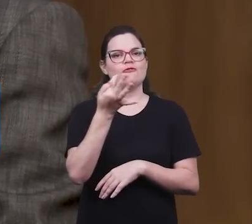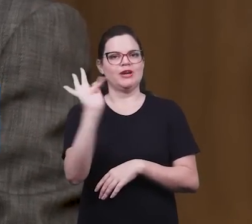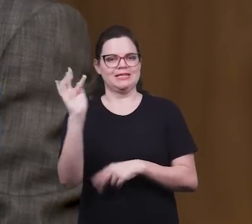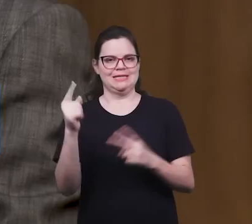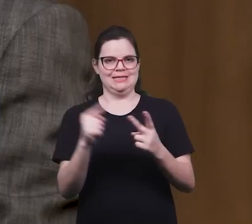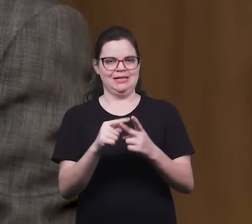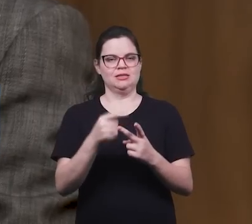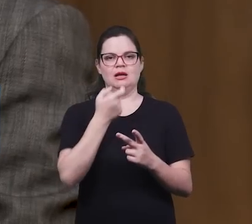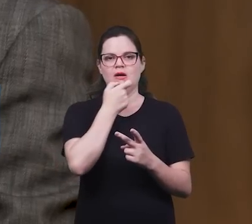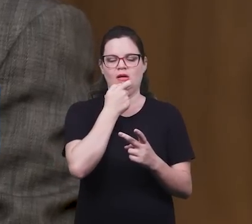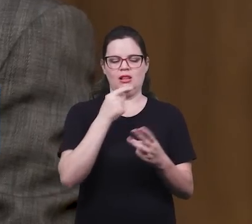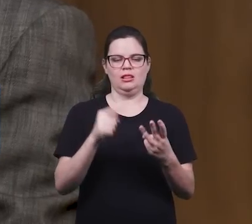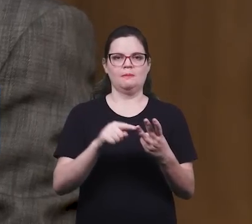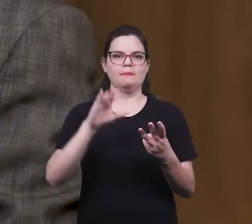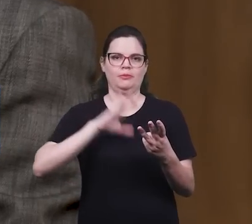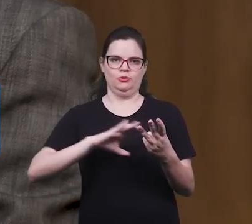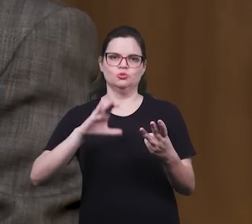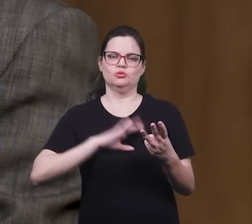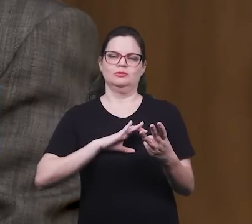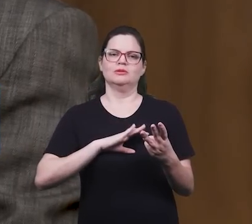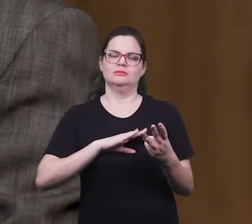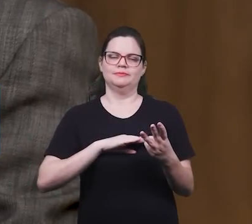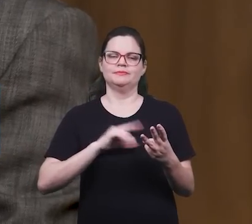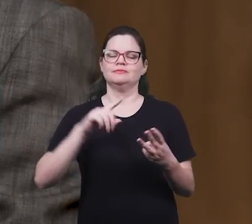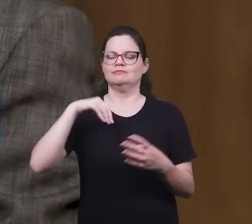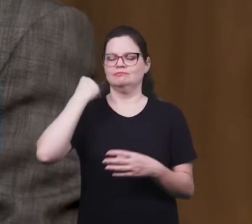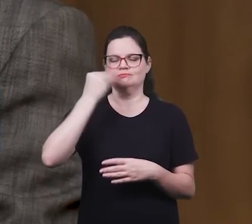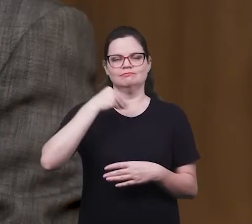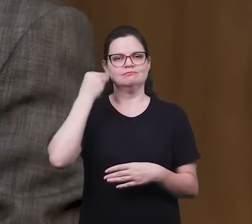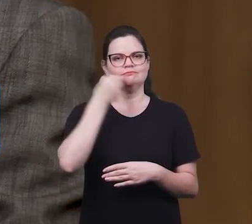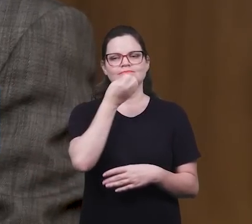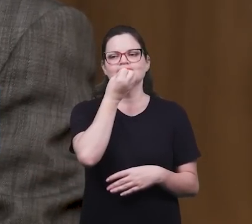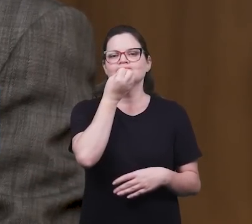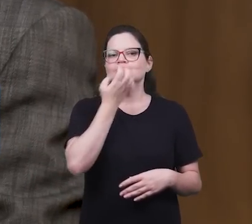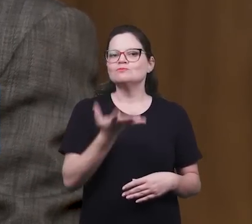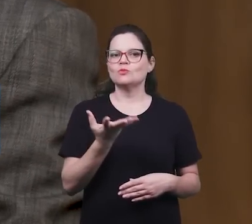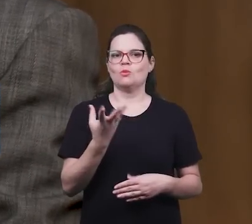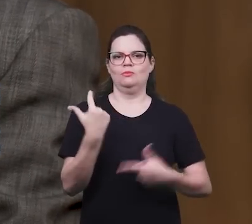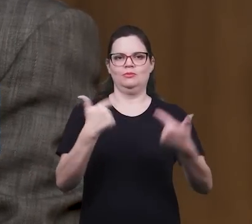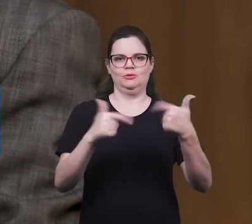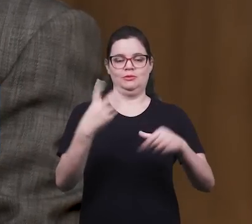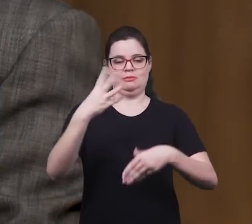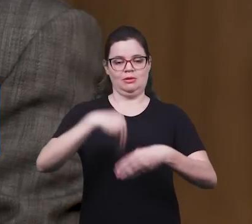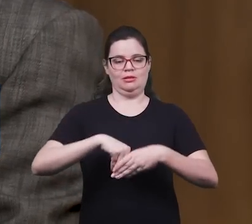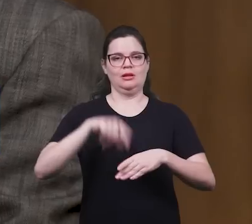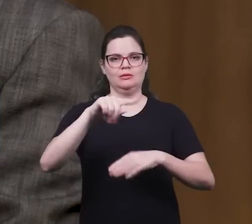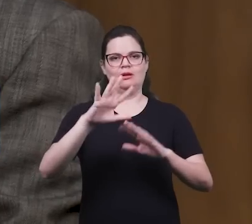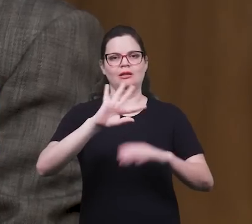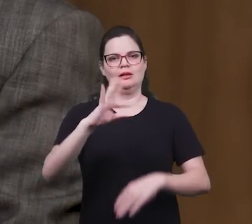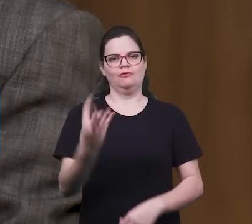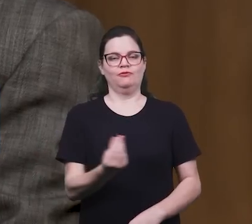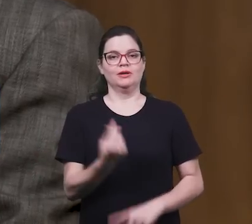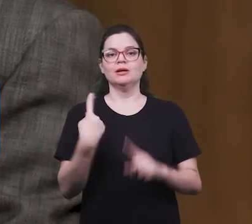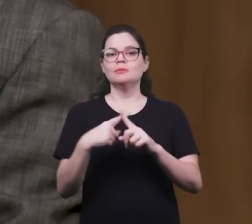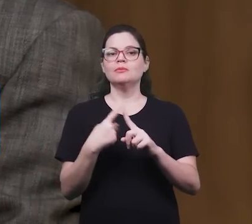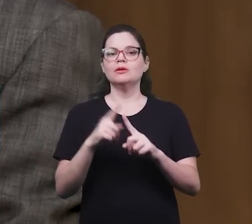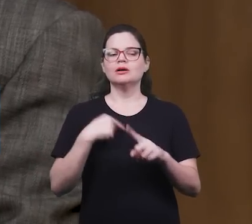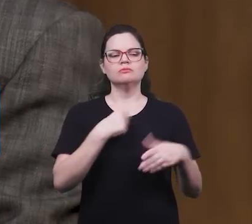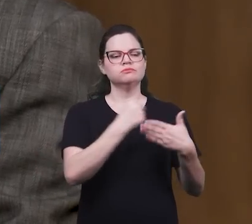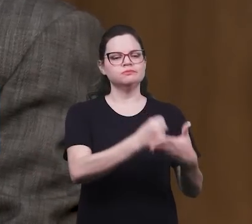língua portuguesa. E realmente tem sido uma experiência muito boa do nosso trabalho na África, porque a assistência é uma assistência